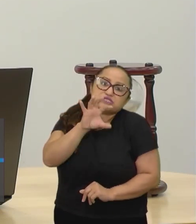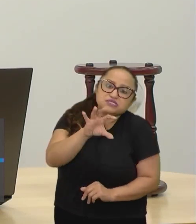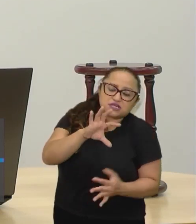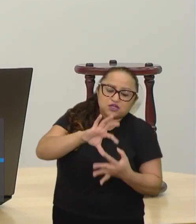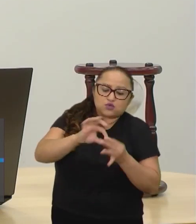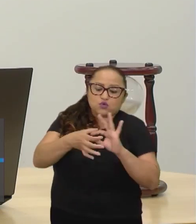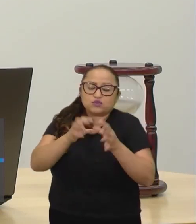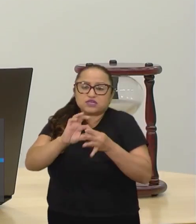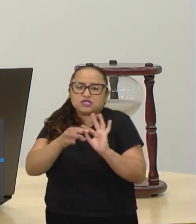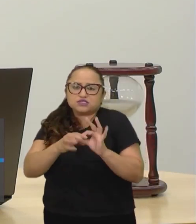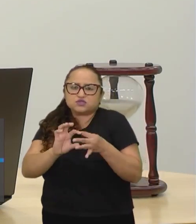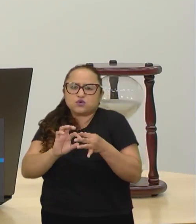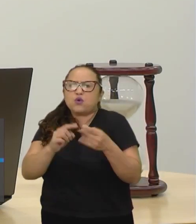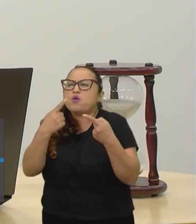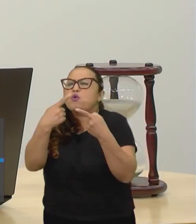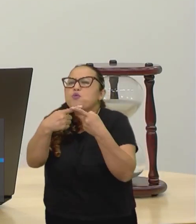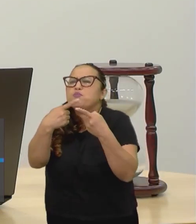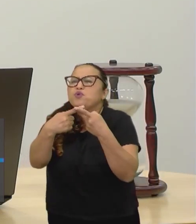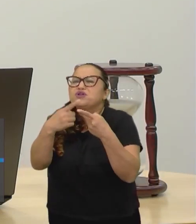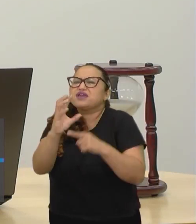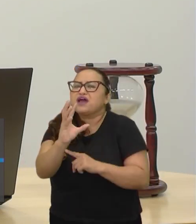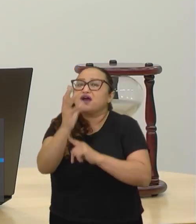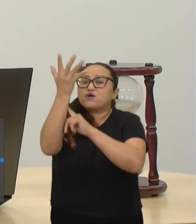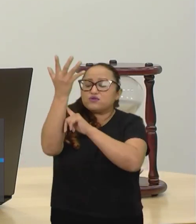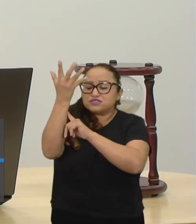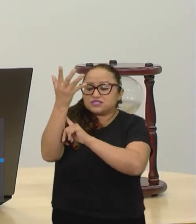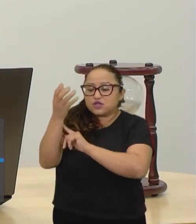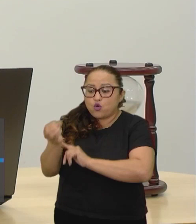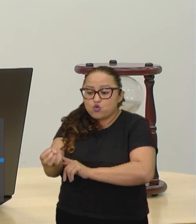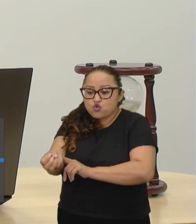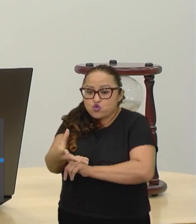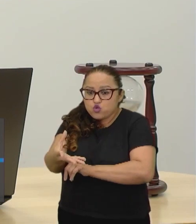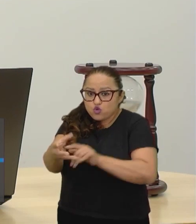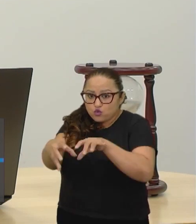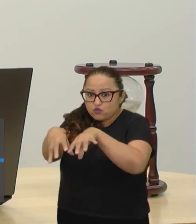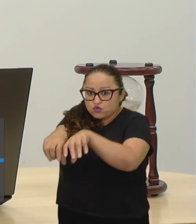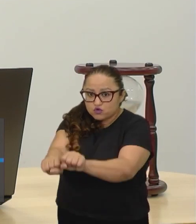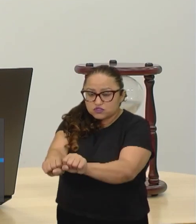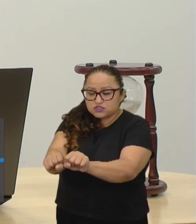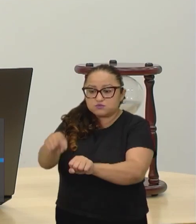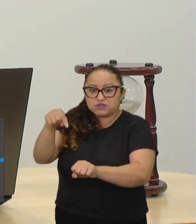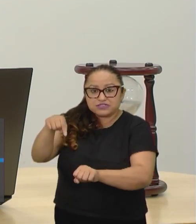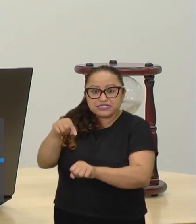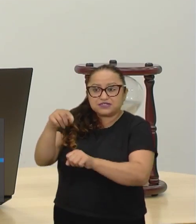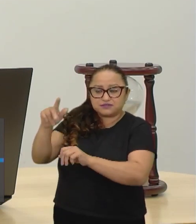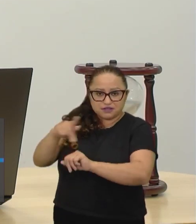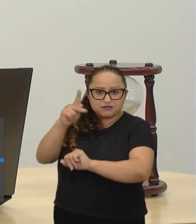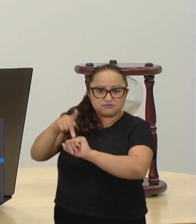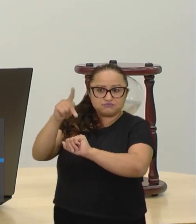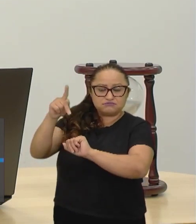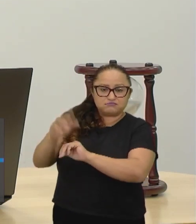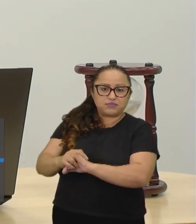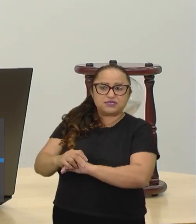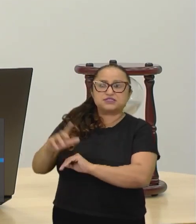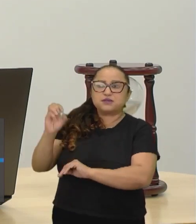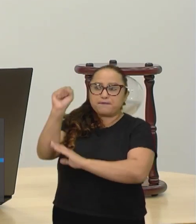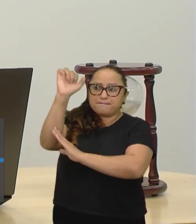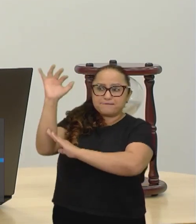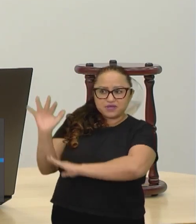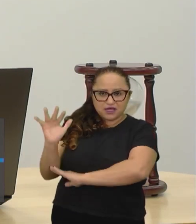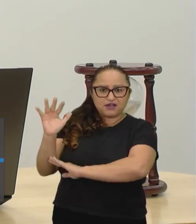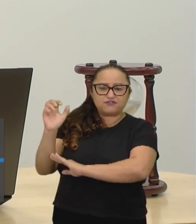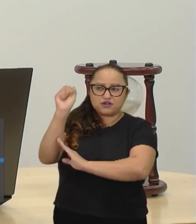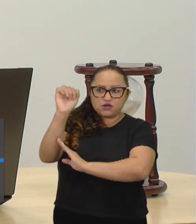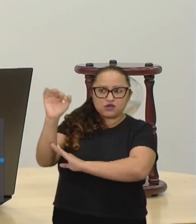que houve o neocolonialismo aqui no território da África e da Ásia? Vocês se lembram que nós estávamos na